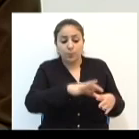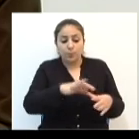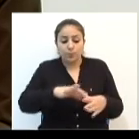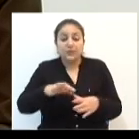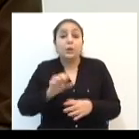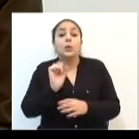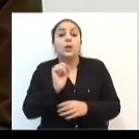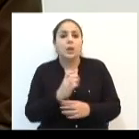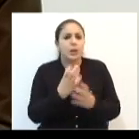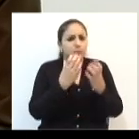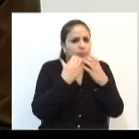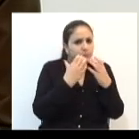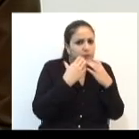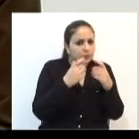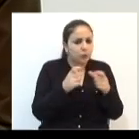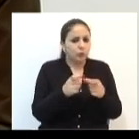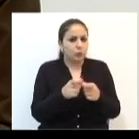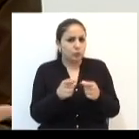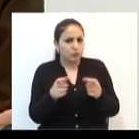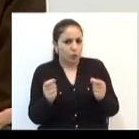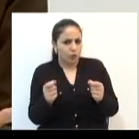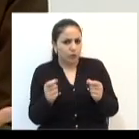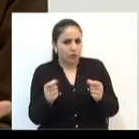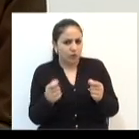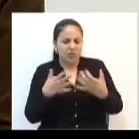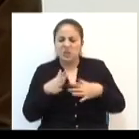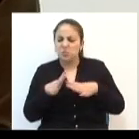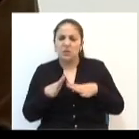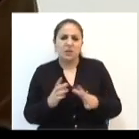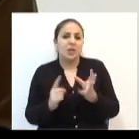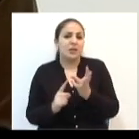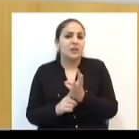culturas como milho e soja e não tanto o trigo?